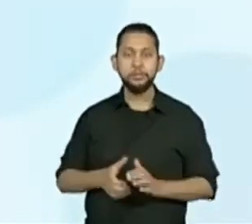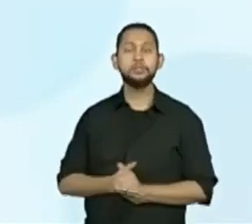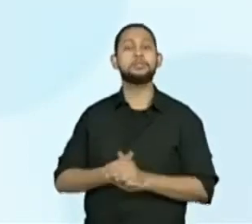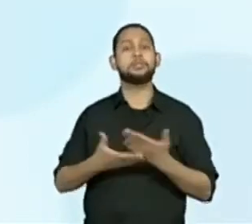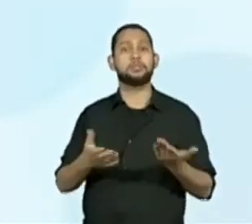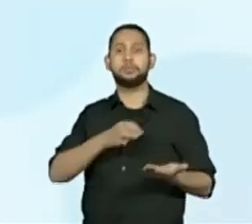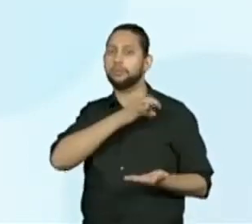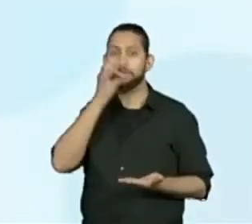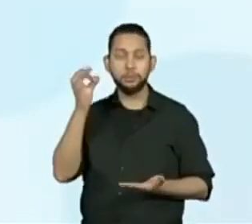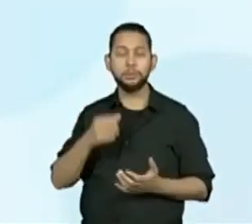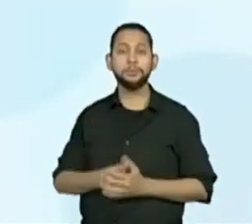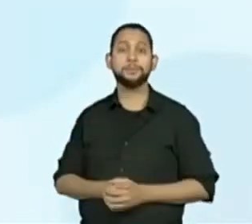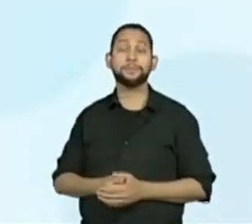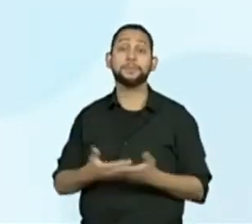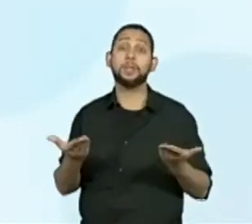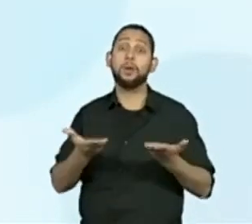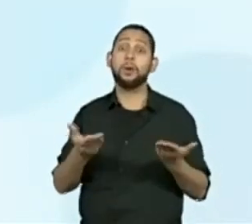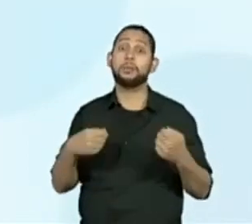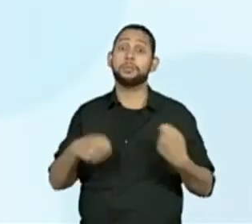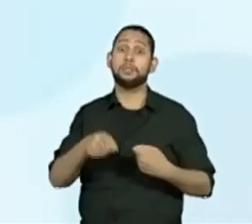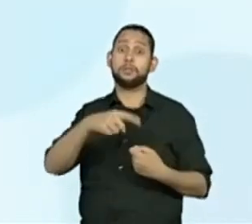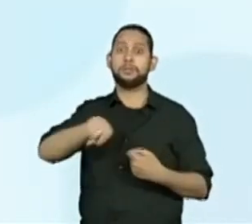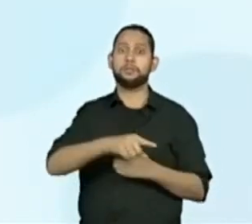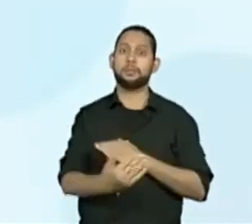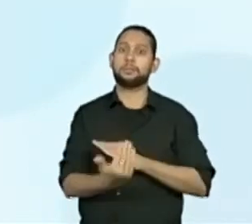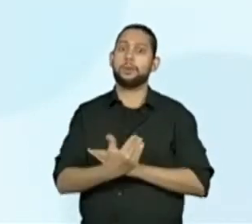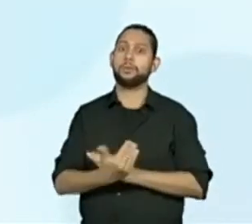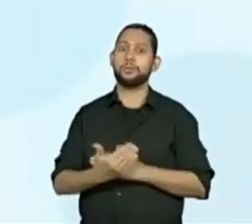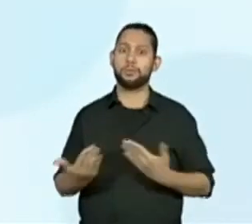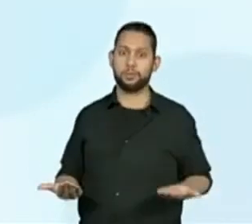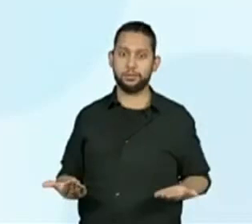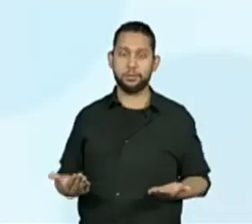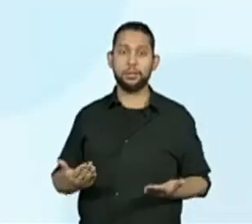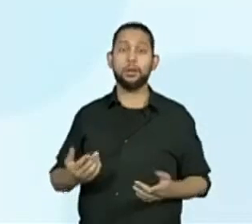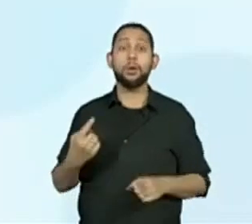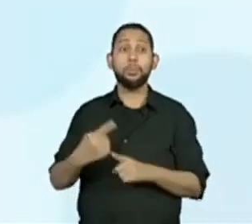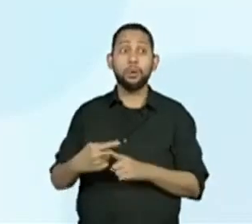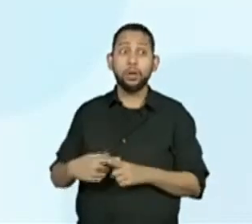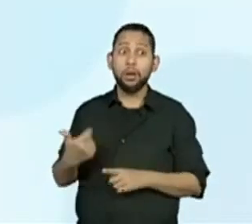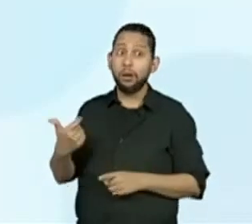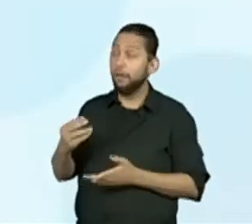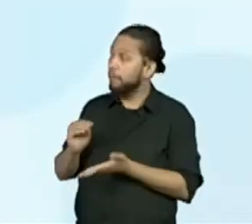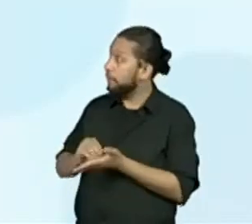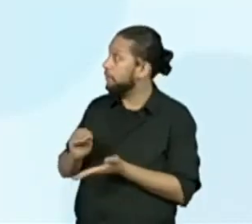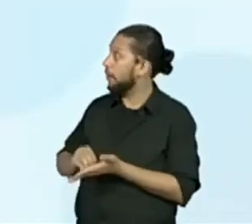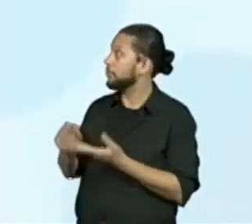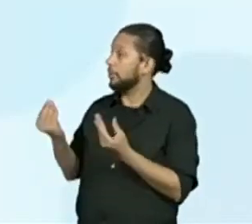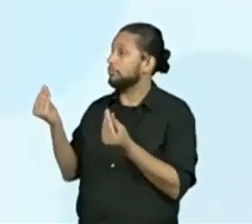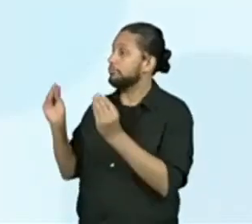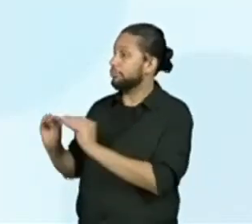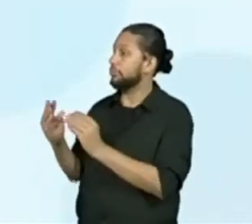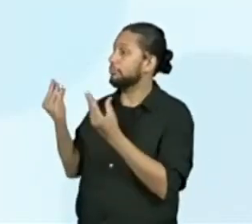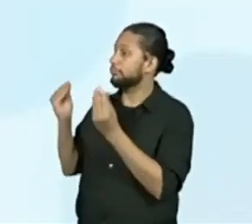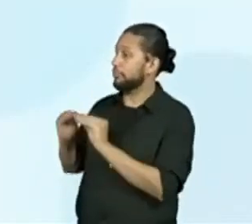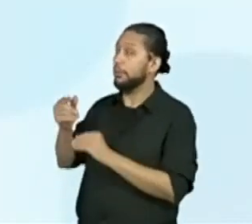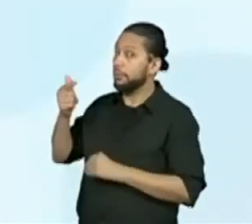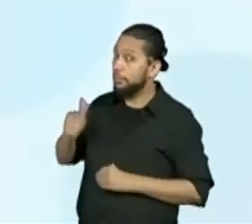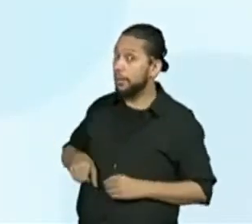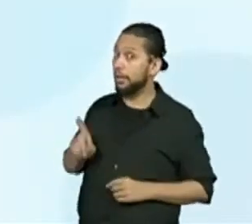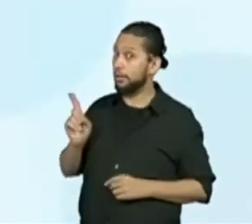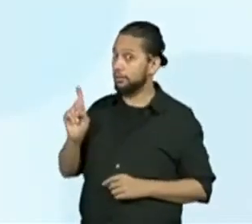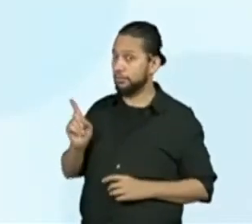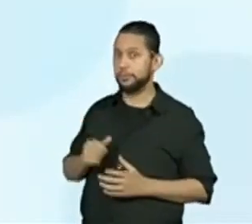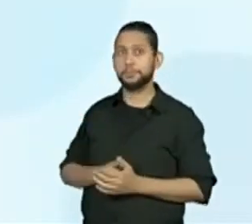muito bom agora preciso de ajuda de vocês para a gente terminar de completar essa tabela aqui